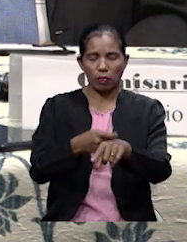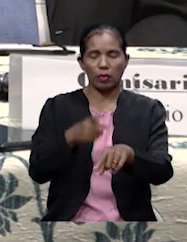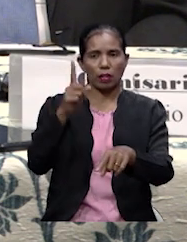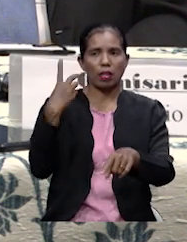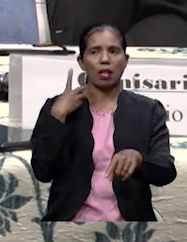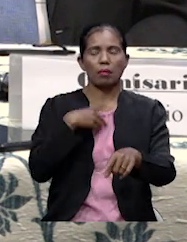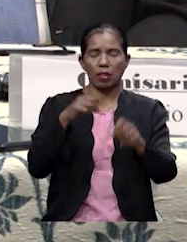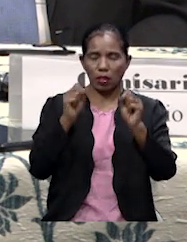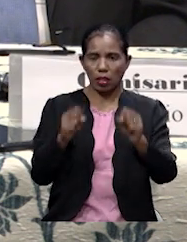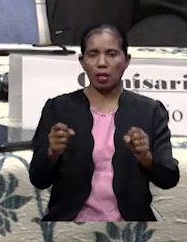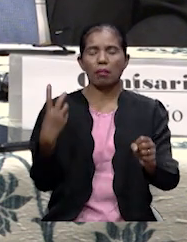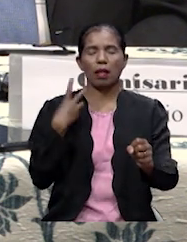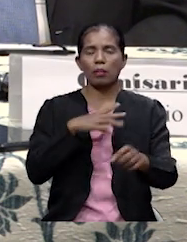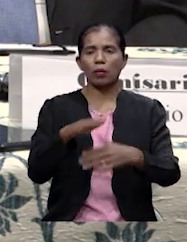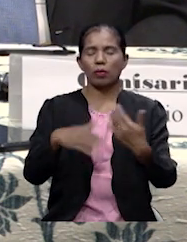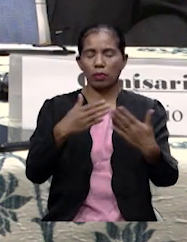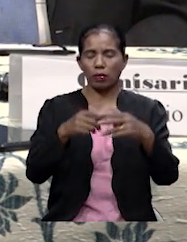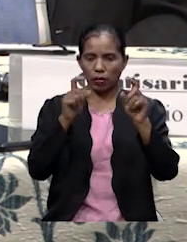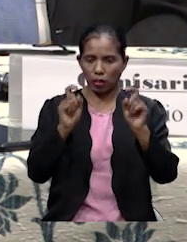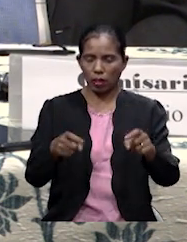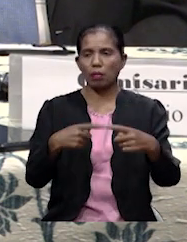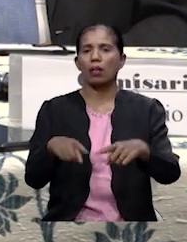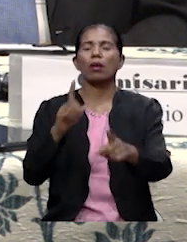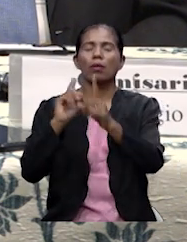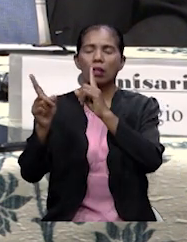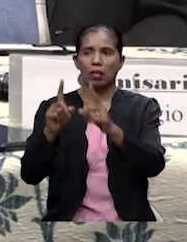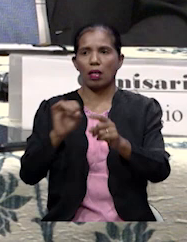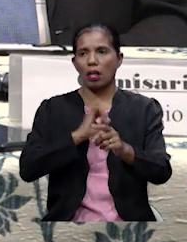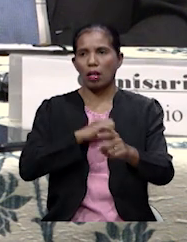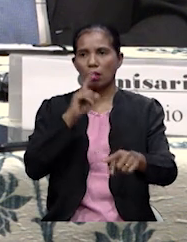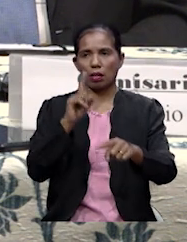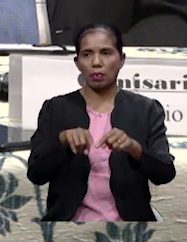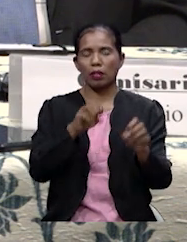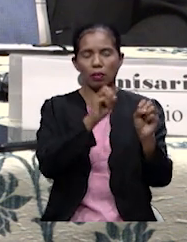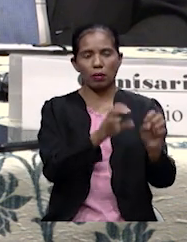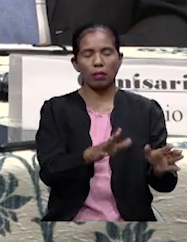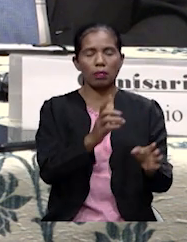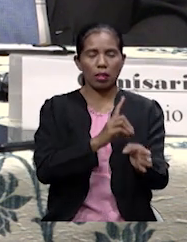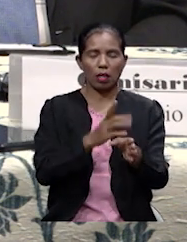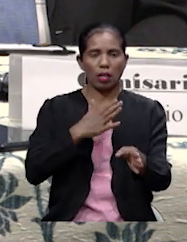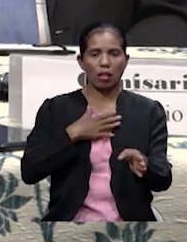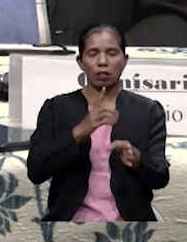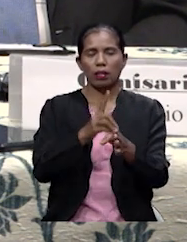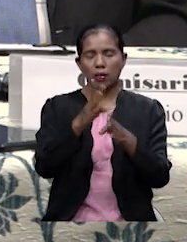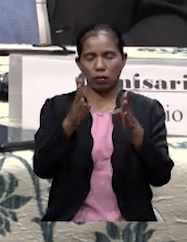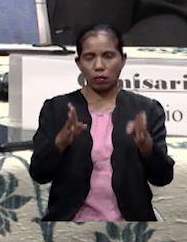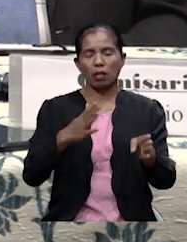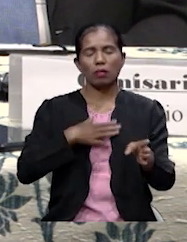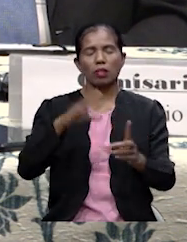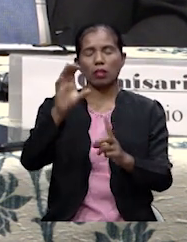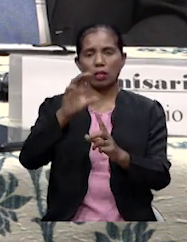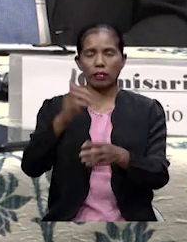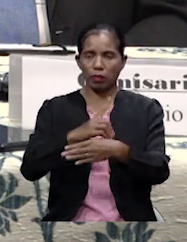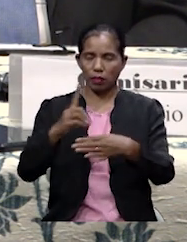tem que barratar. A gente tem que ter toda nem baixa o diretor Sira, baixa o chefe de departamento Sira. A